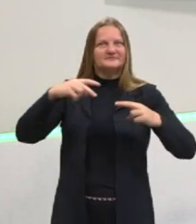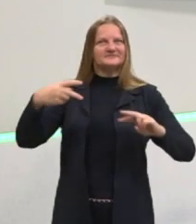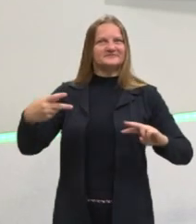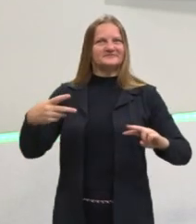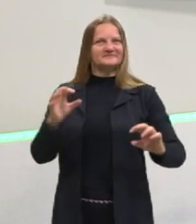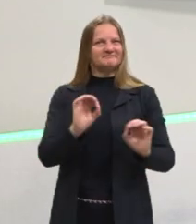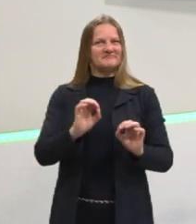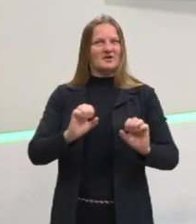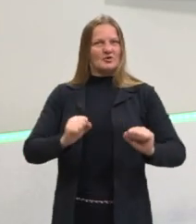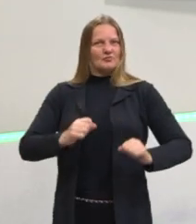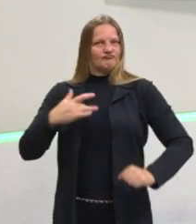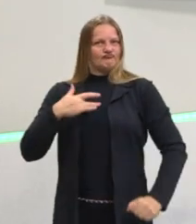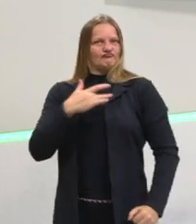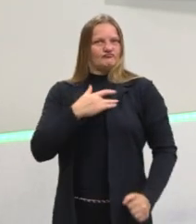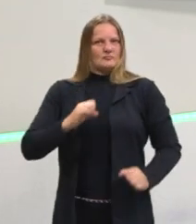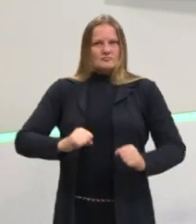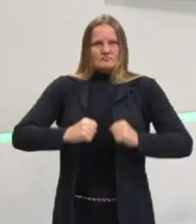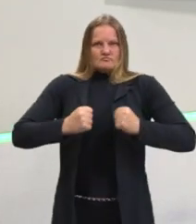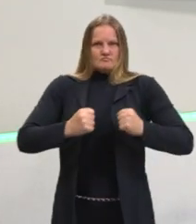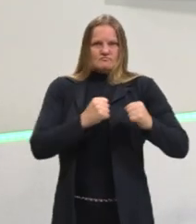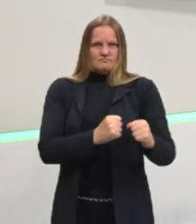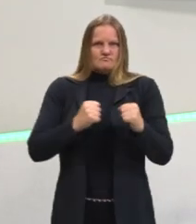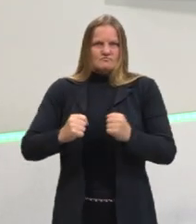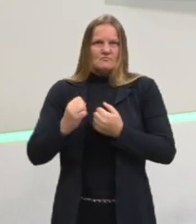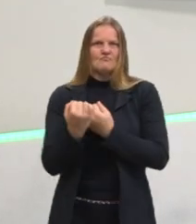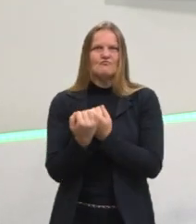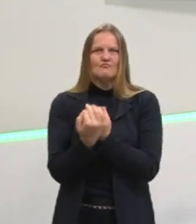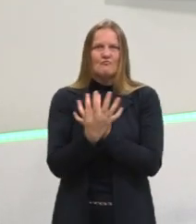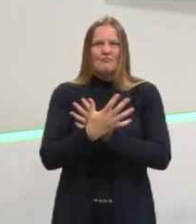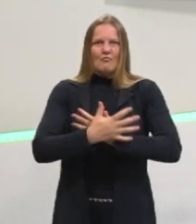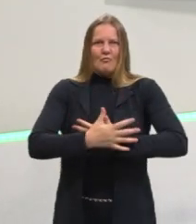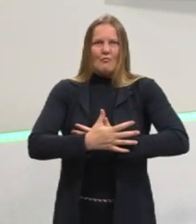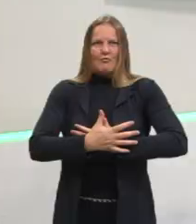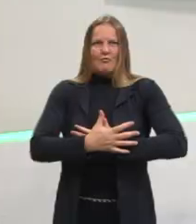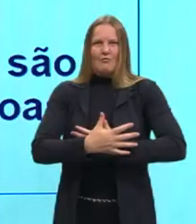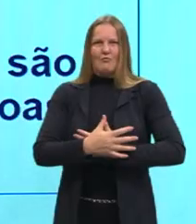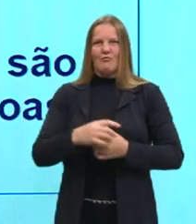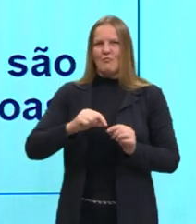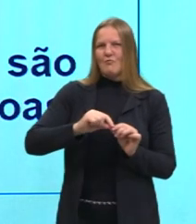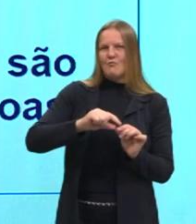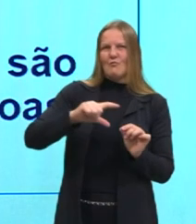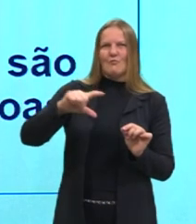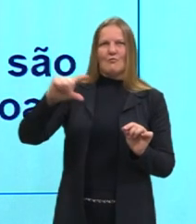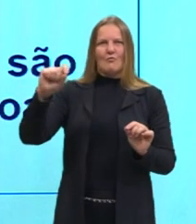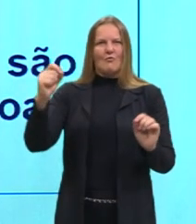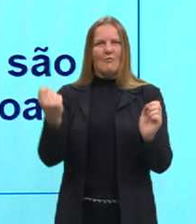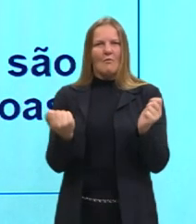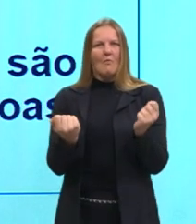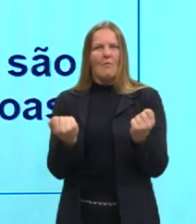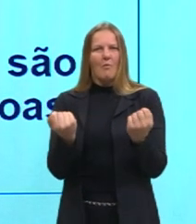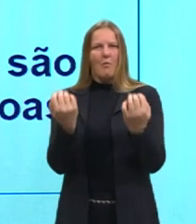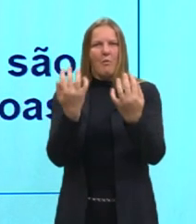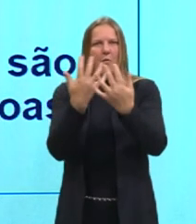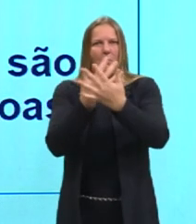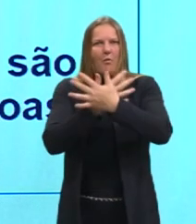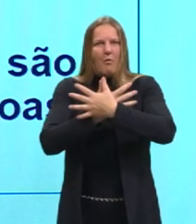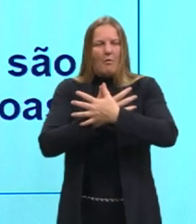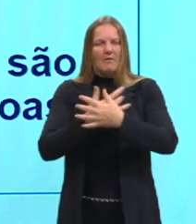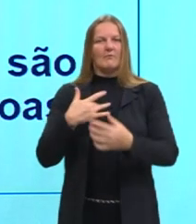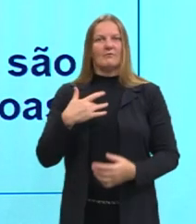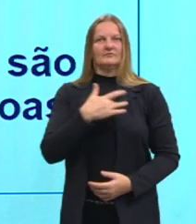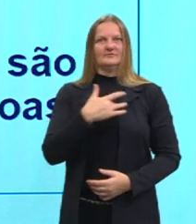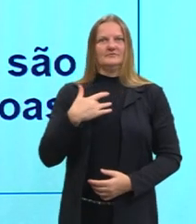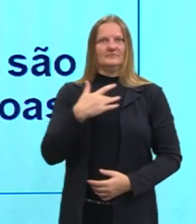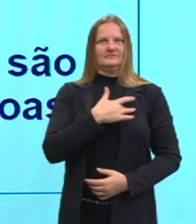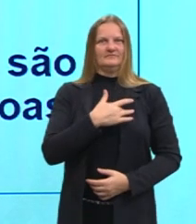né então ela vai associar aquela uma longa ornamentada a saúde